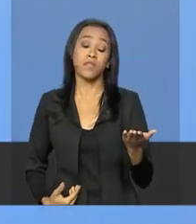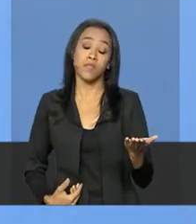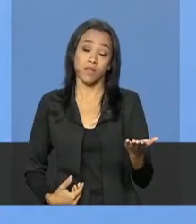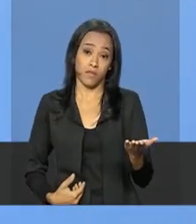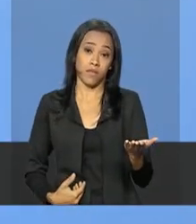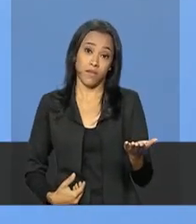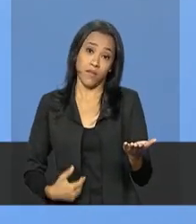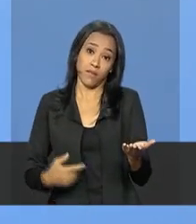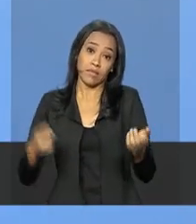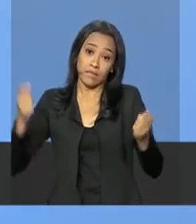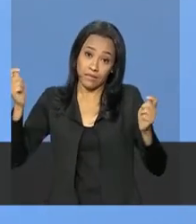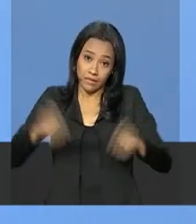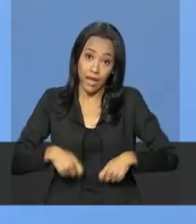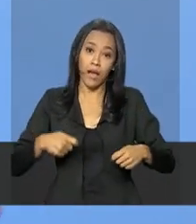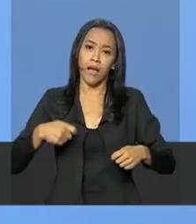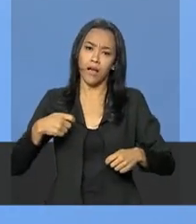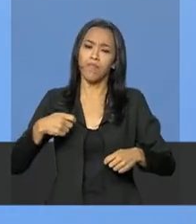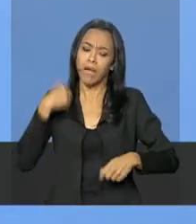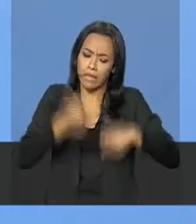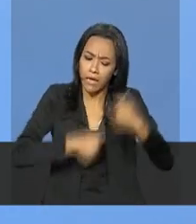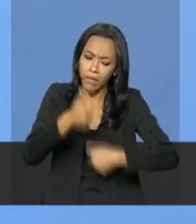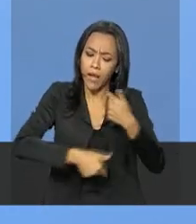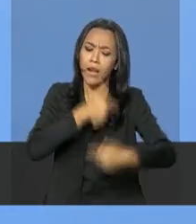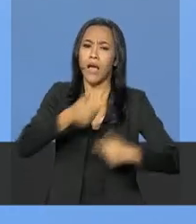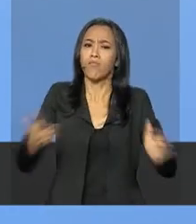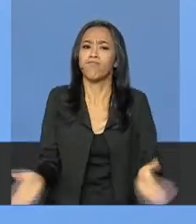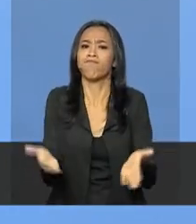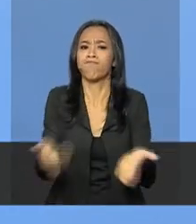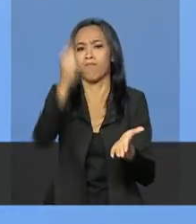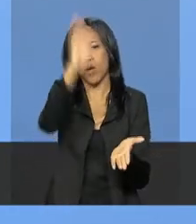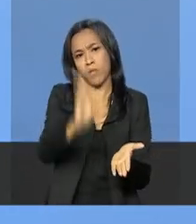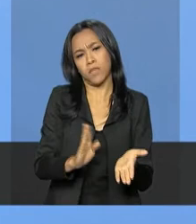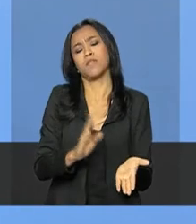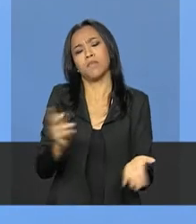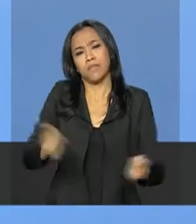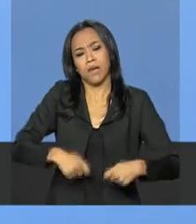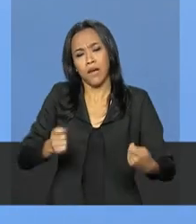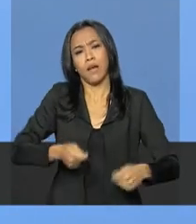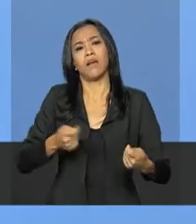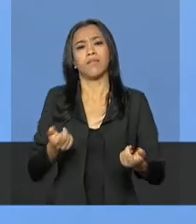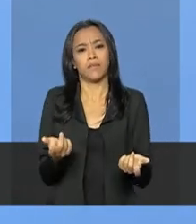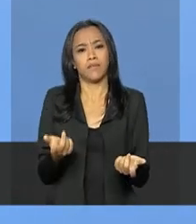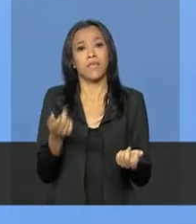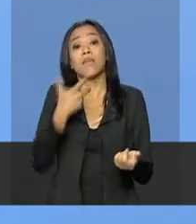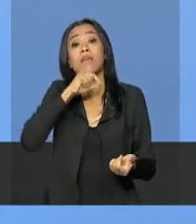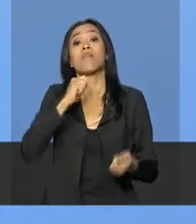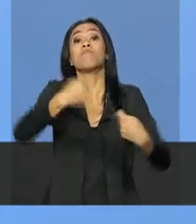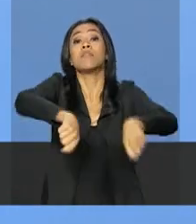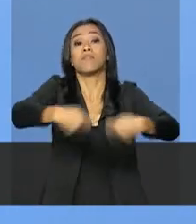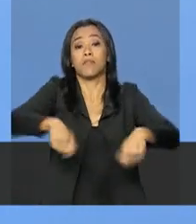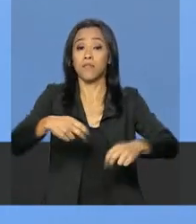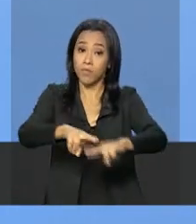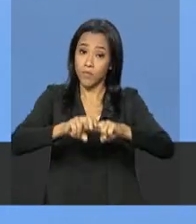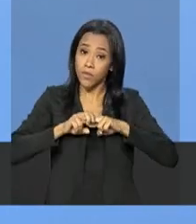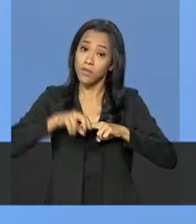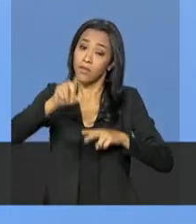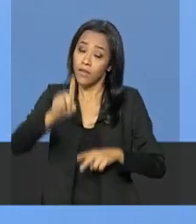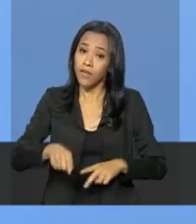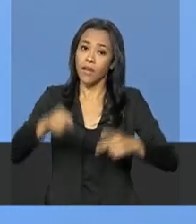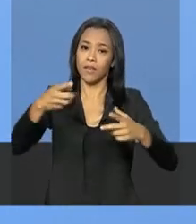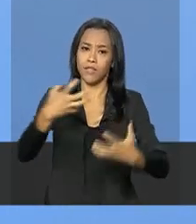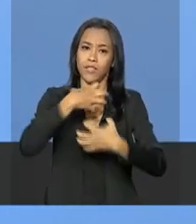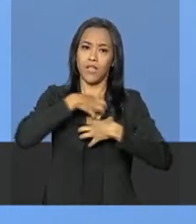disse o prefeito vale a pena trabalhar pelo brasil trabalhar por aqueles que precisam por isso que é uma alegria extraordinária